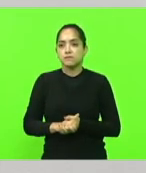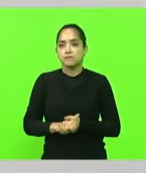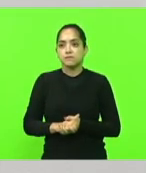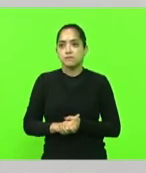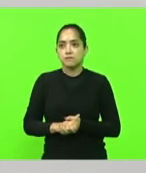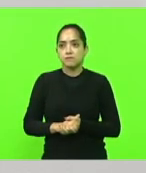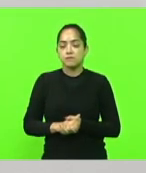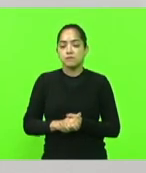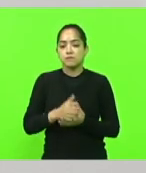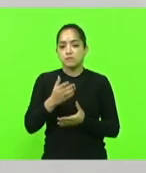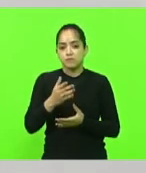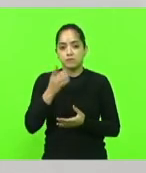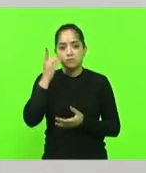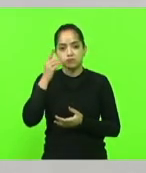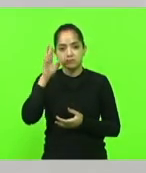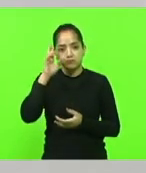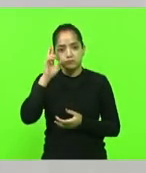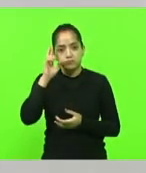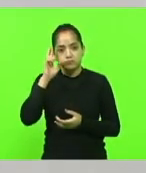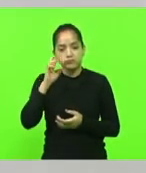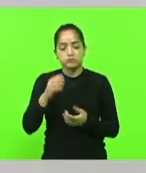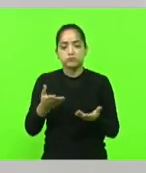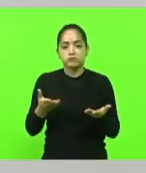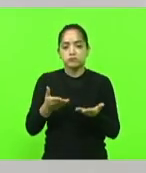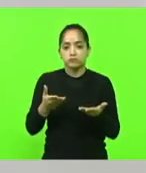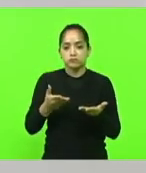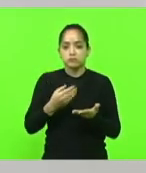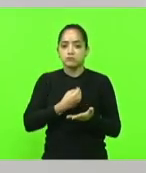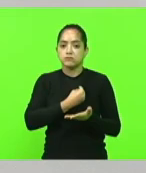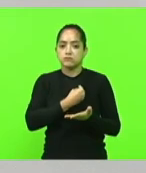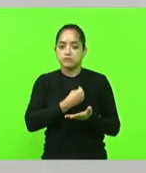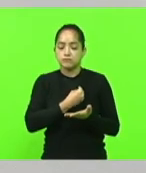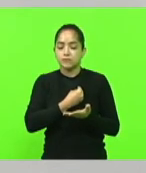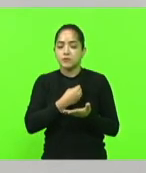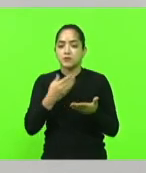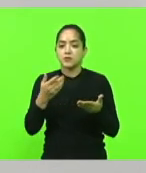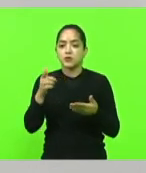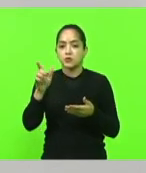deputado Minuto, deputado Frigo, que aqui estão, e os demais que nos acompanham